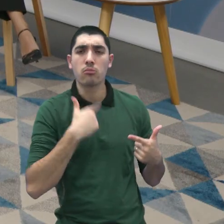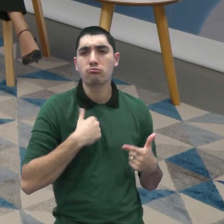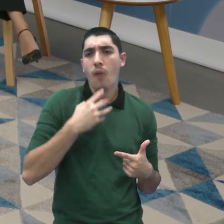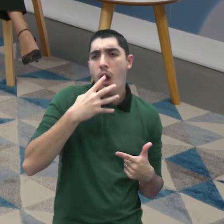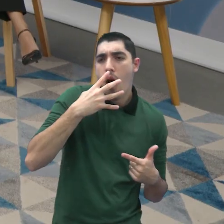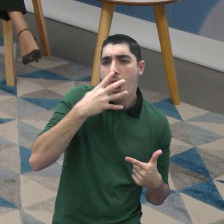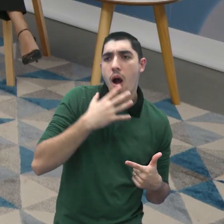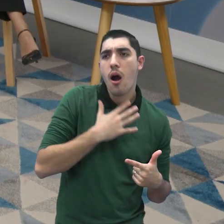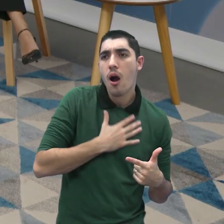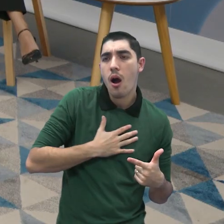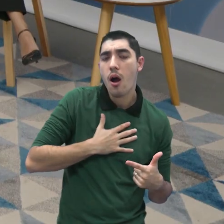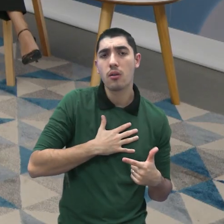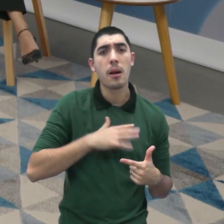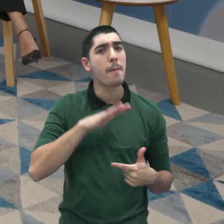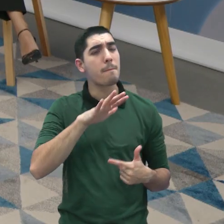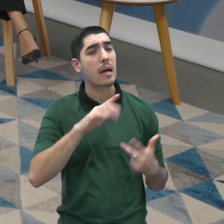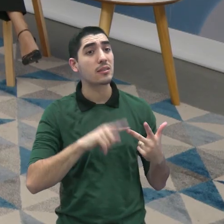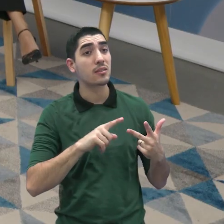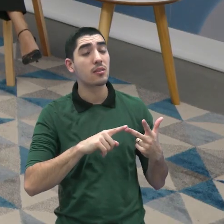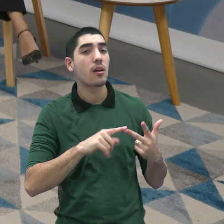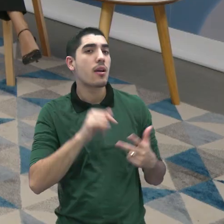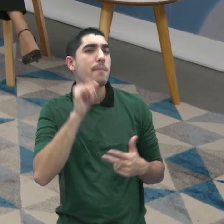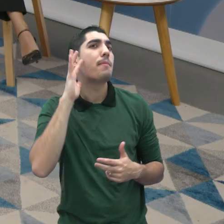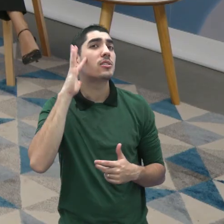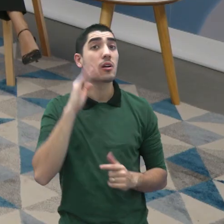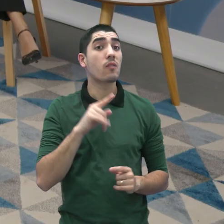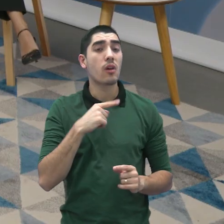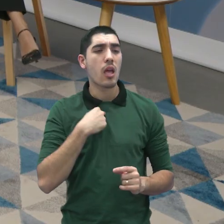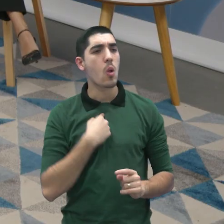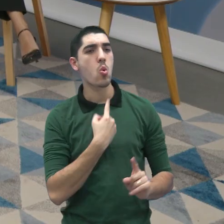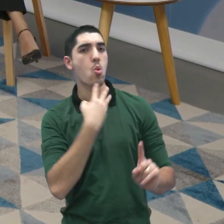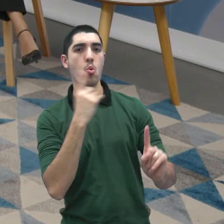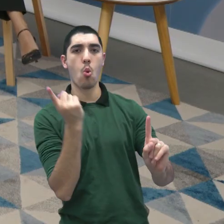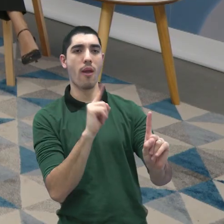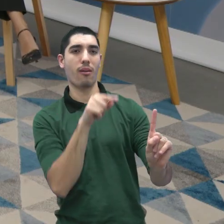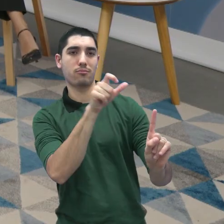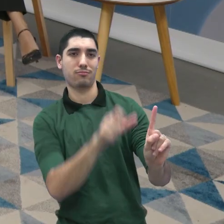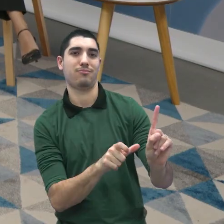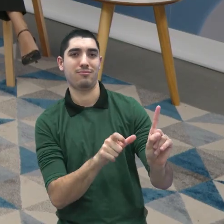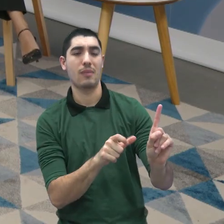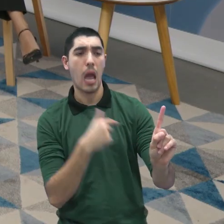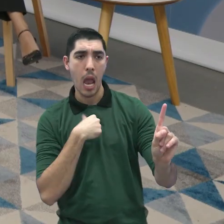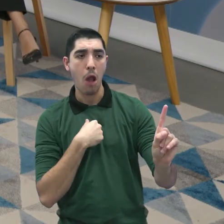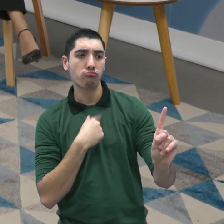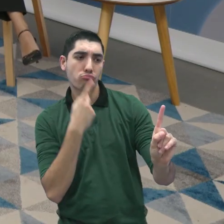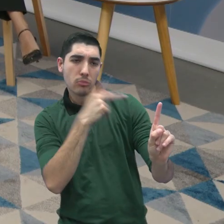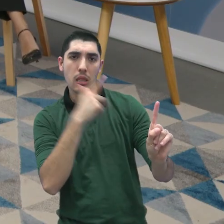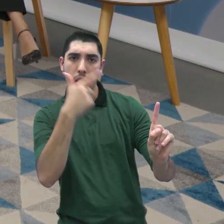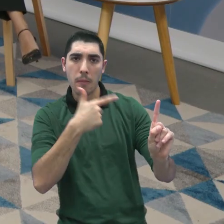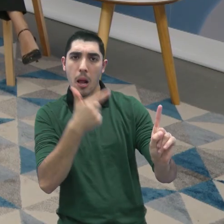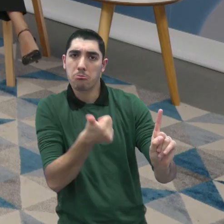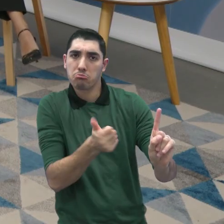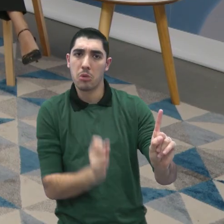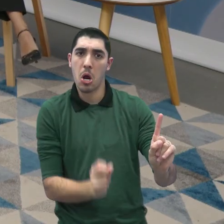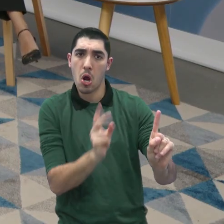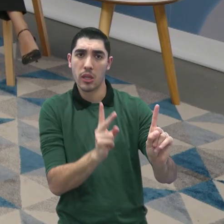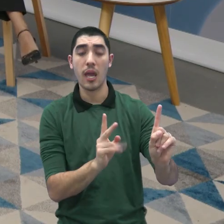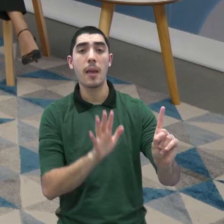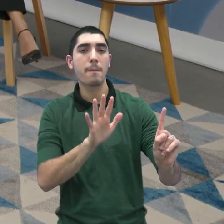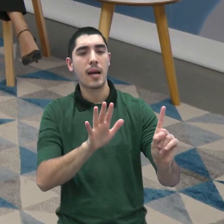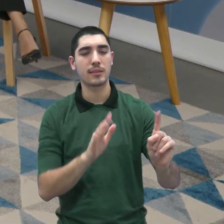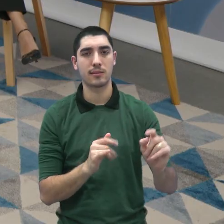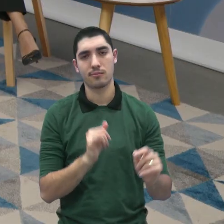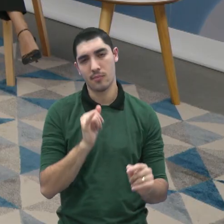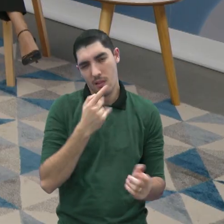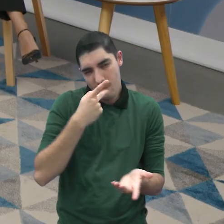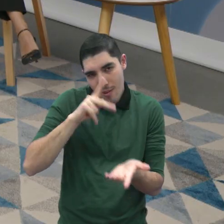mesmo, mas é doido pensar porque você não conhece aquela pessoa, né? Por mais que tenha admiração pelo trabalho, mas é assim...